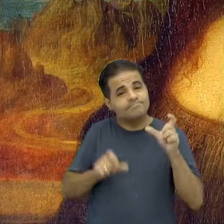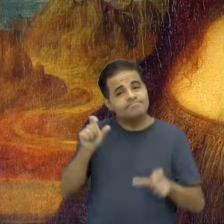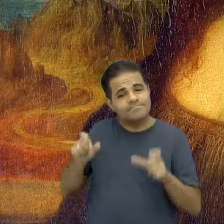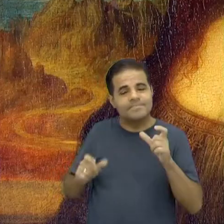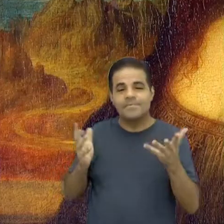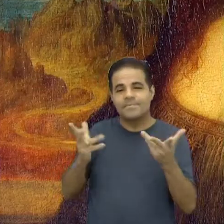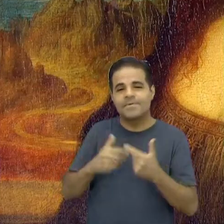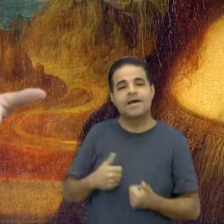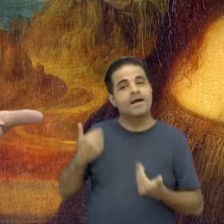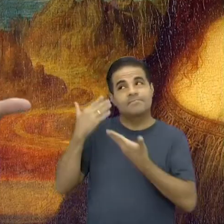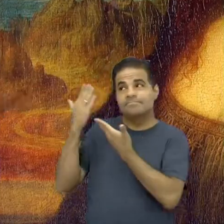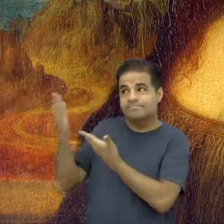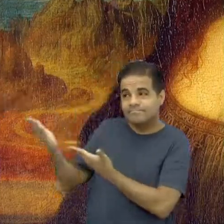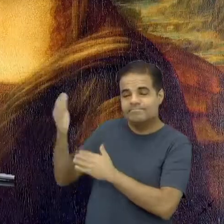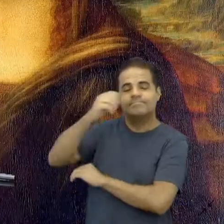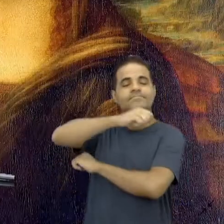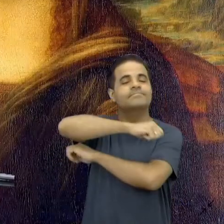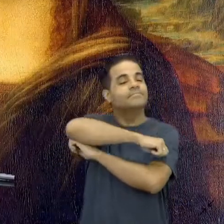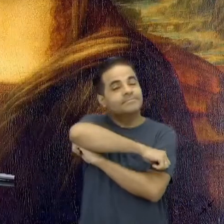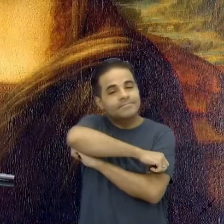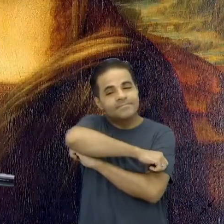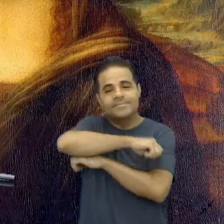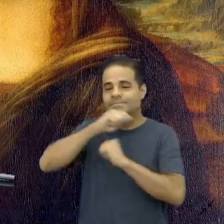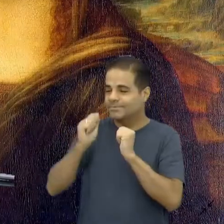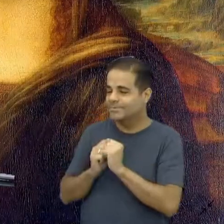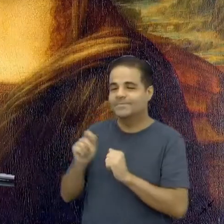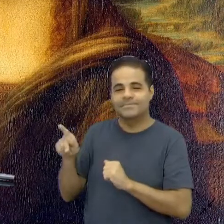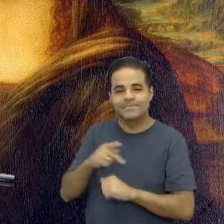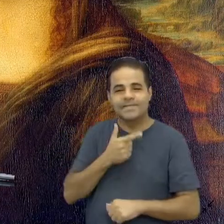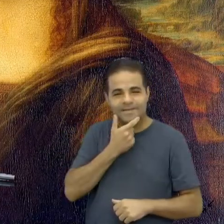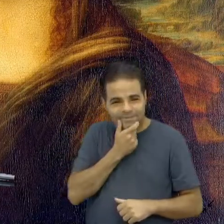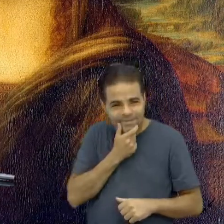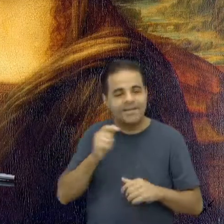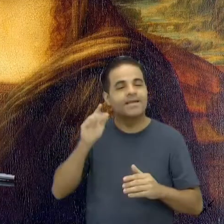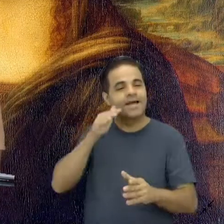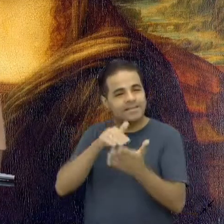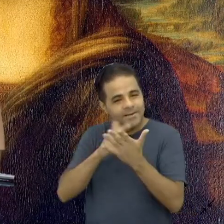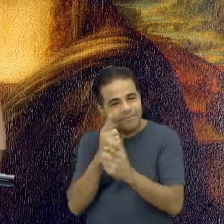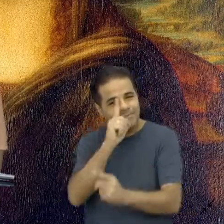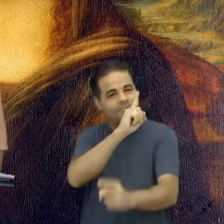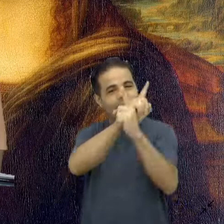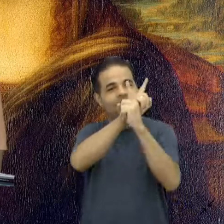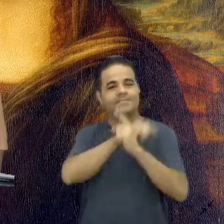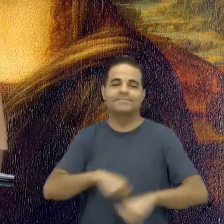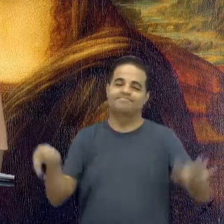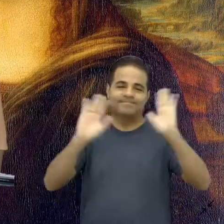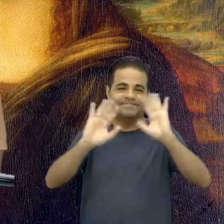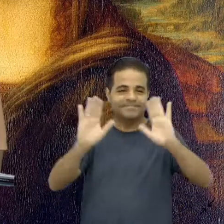maravilhosas aqui, a Mona Lisa, a Prof. Fernanda. Um abraço a todo mundo e até a próxima, gente. Tchau, tchau.